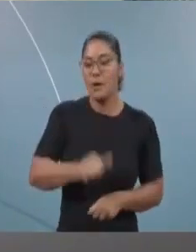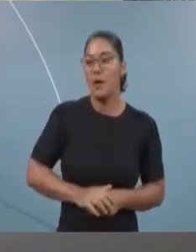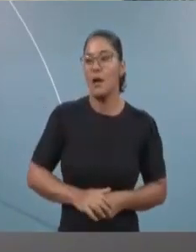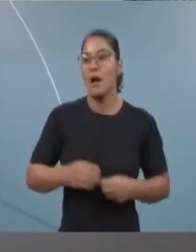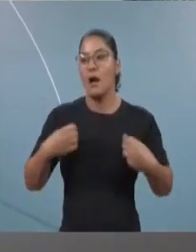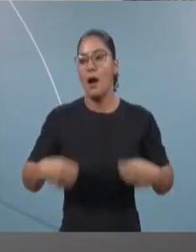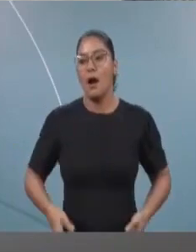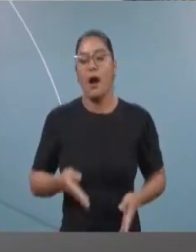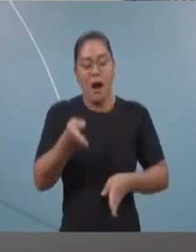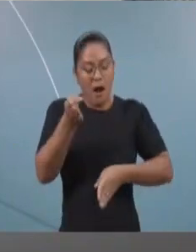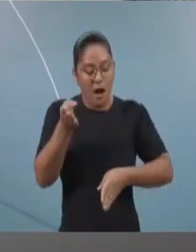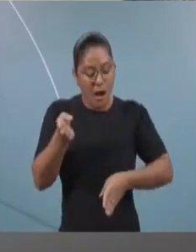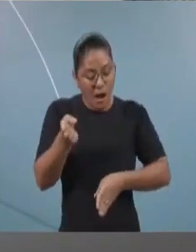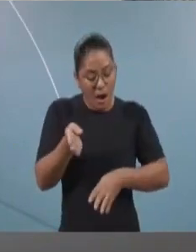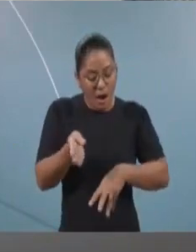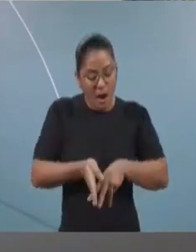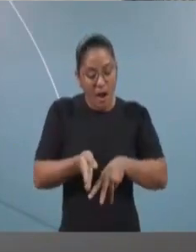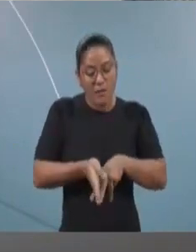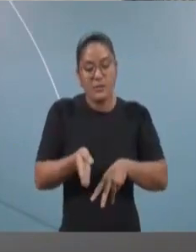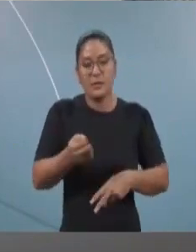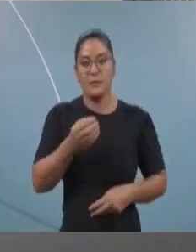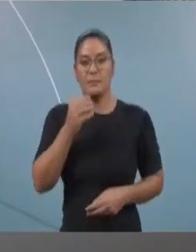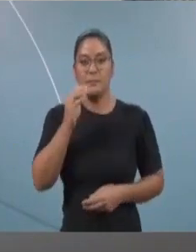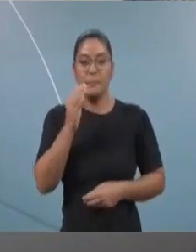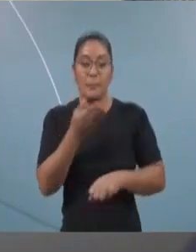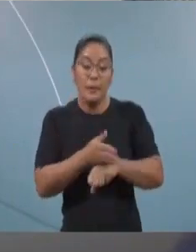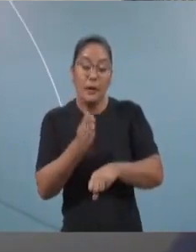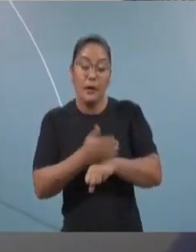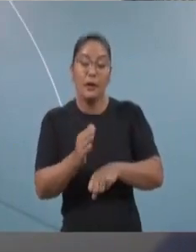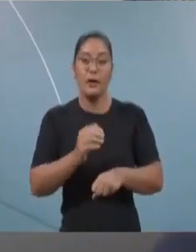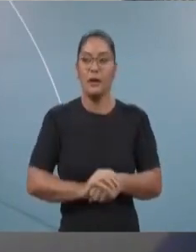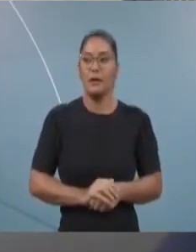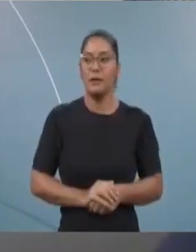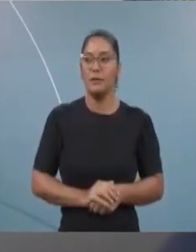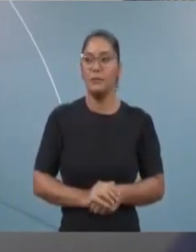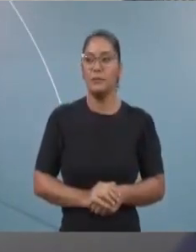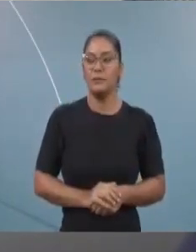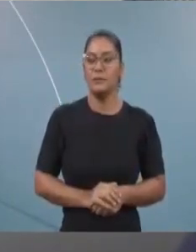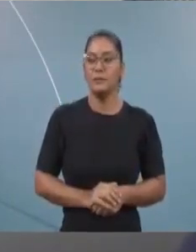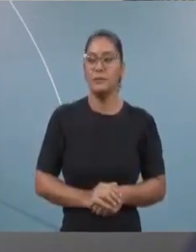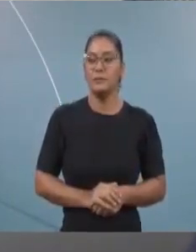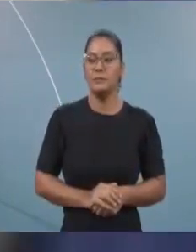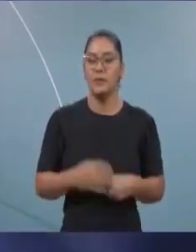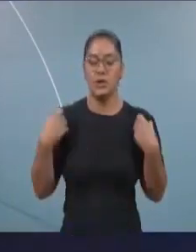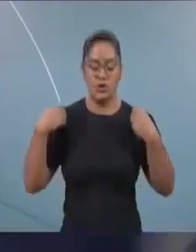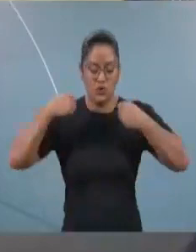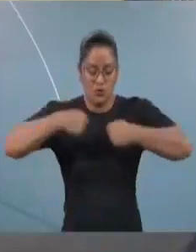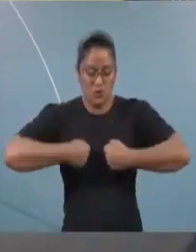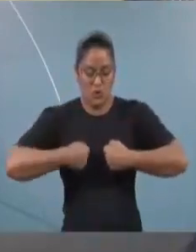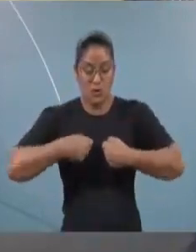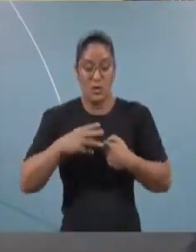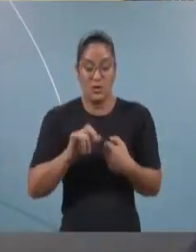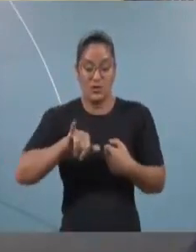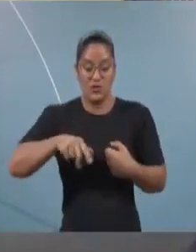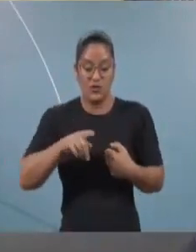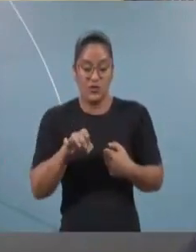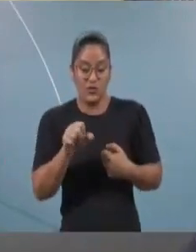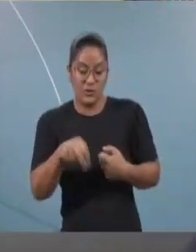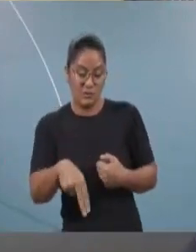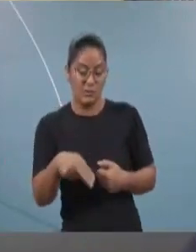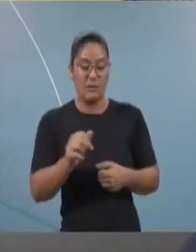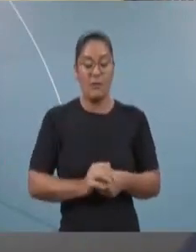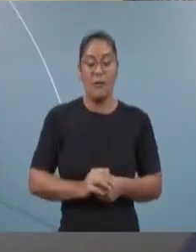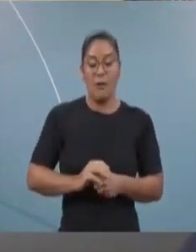camisetas nas cores de bandeiras da bandeira brasileira e jaquetas jeins com os